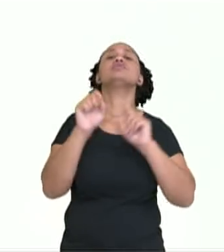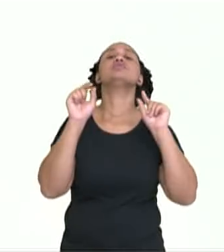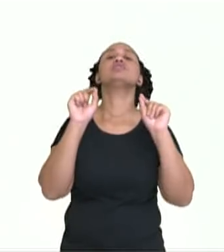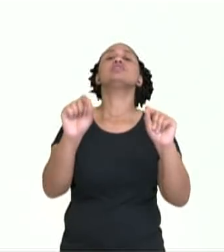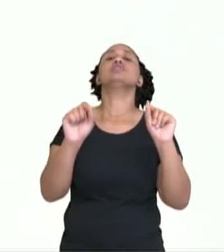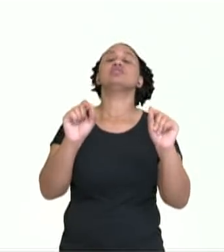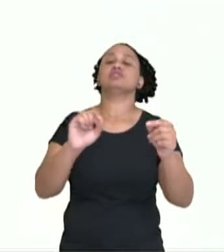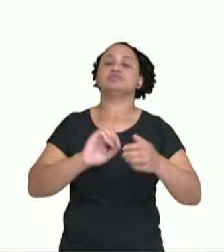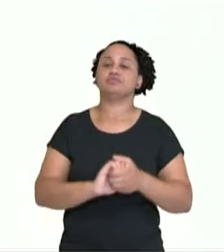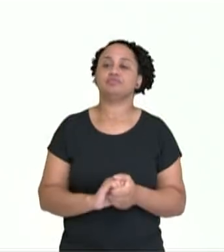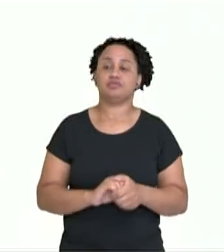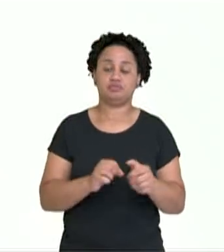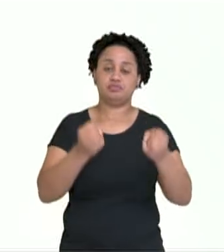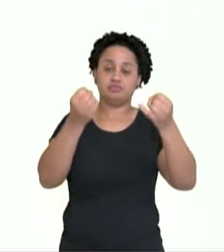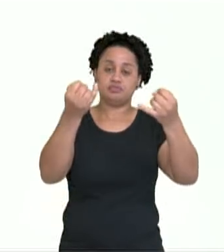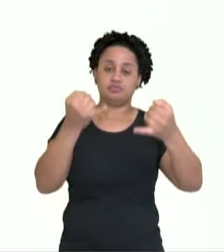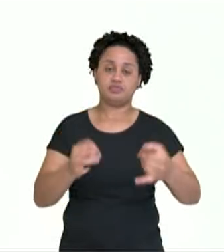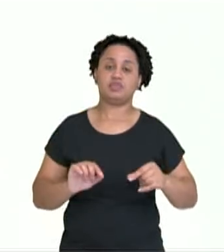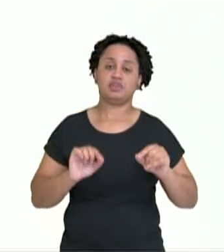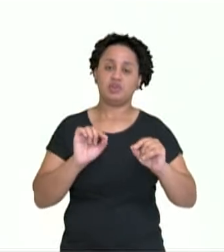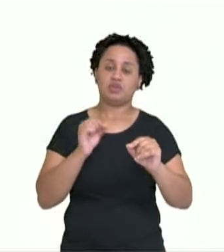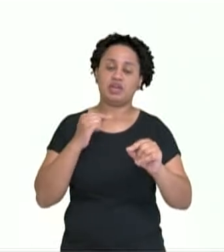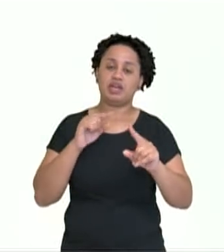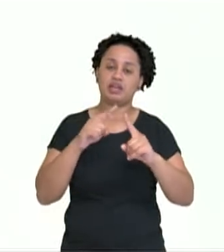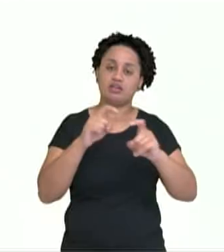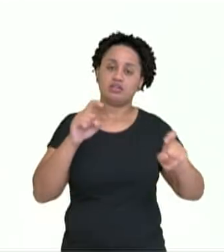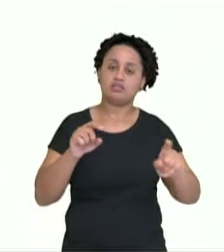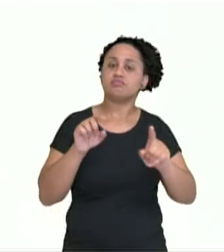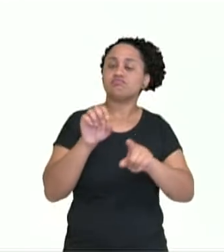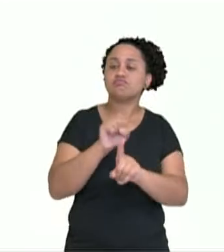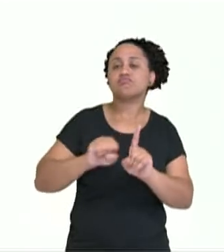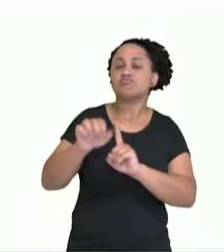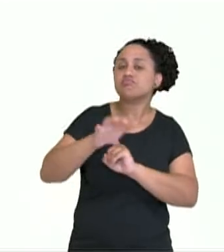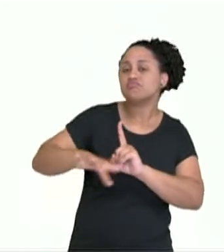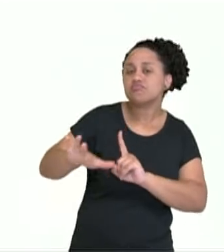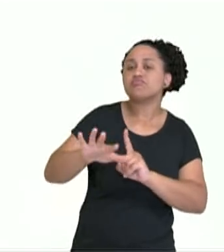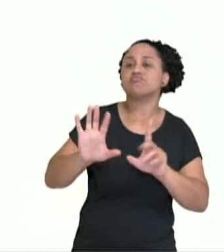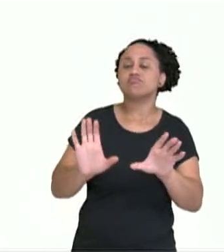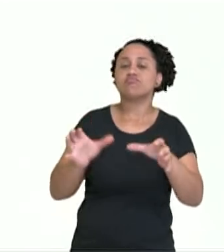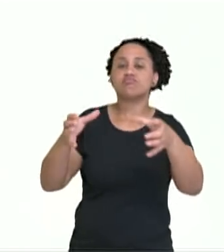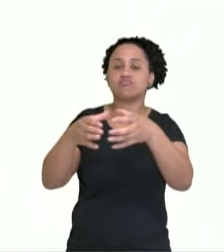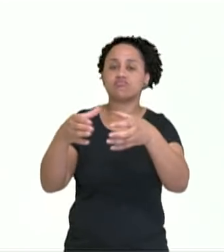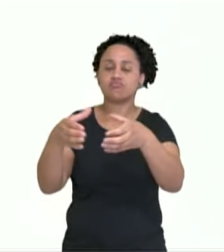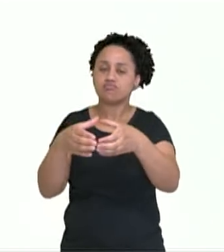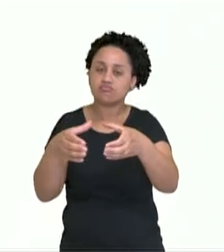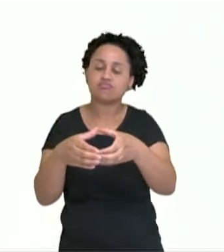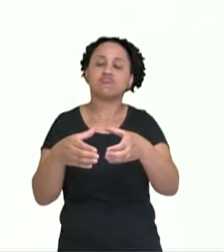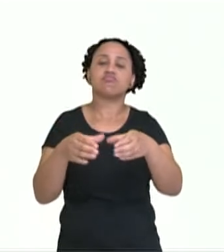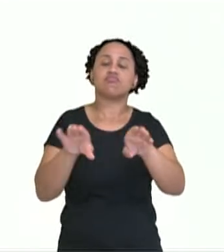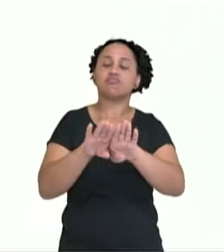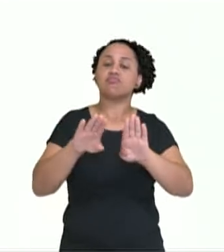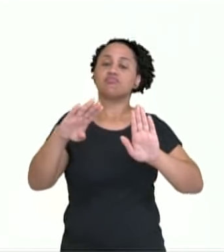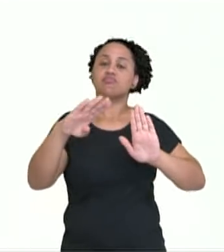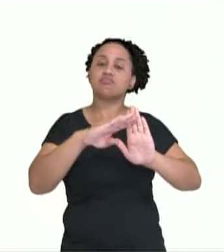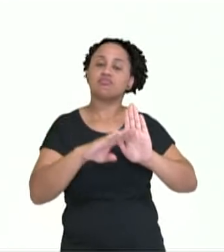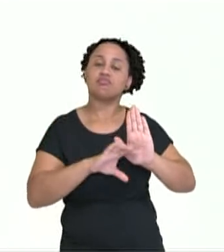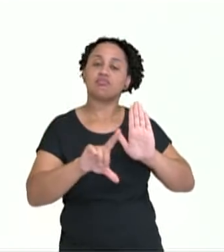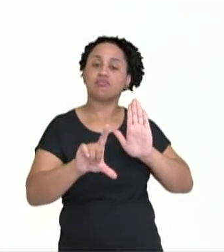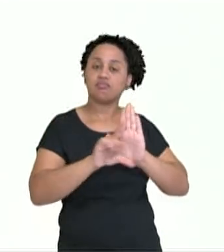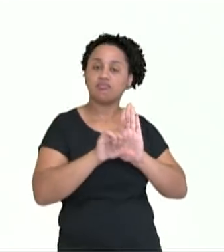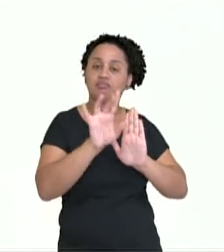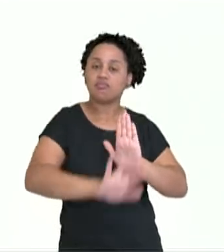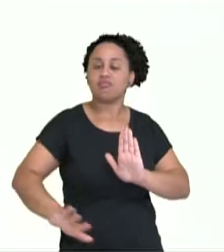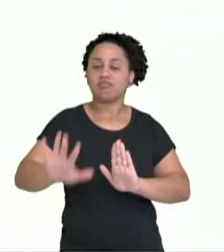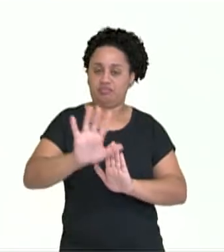sociologia pode ser definida como a ciência da sociedade, das coletividades, das leis gerais